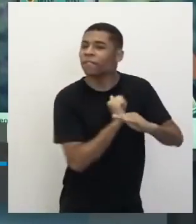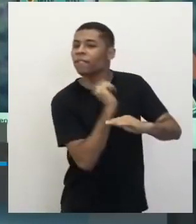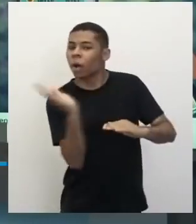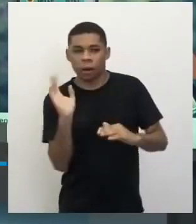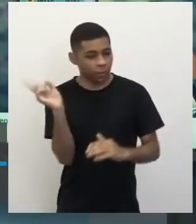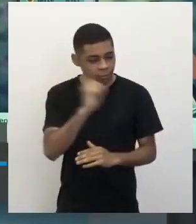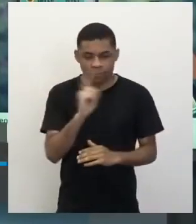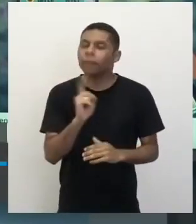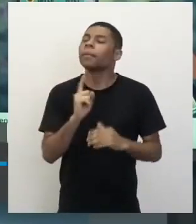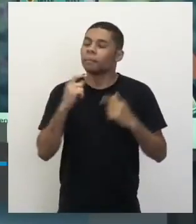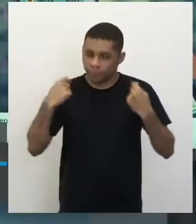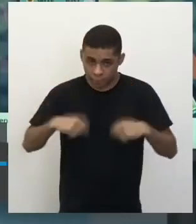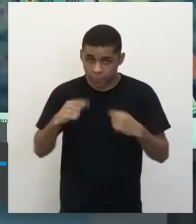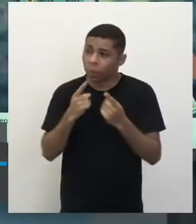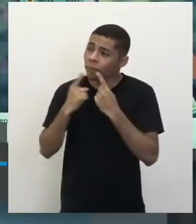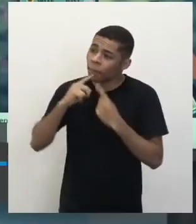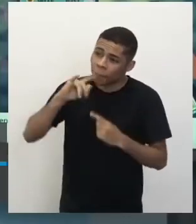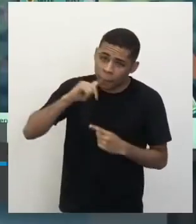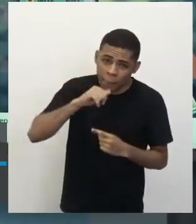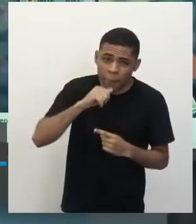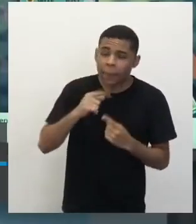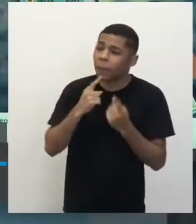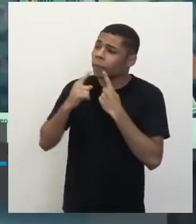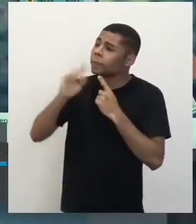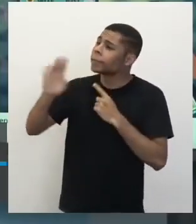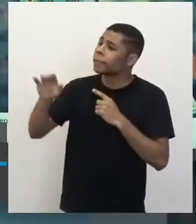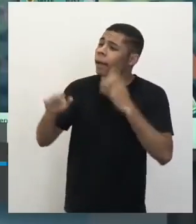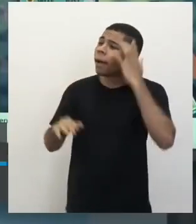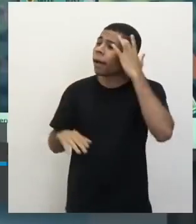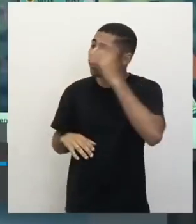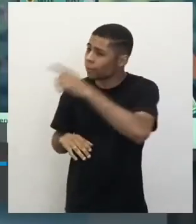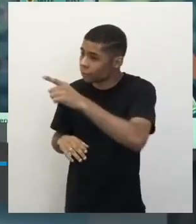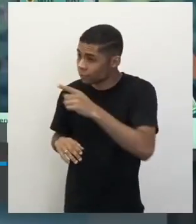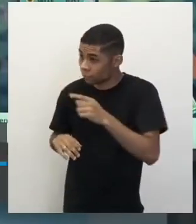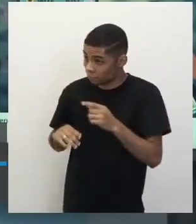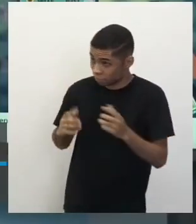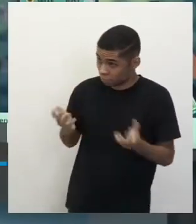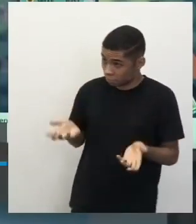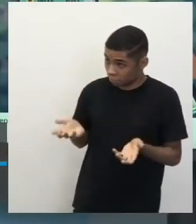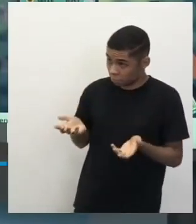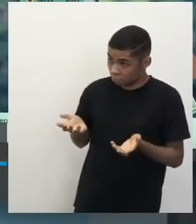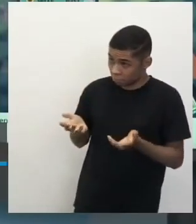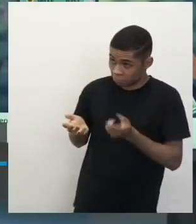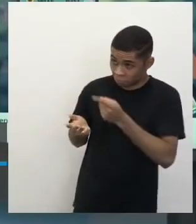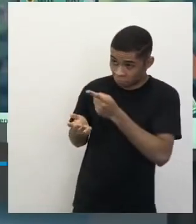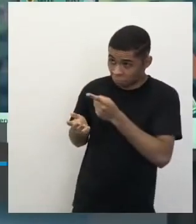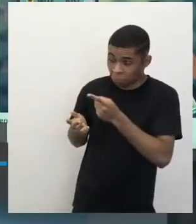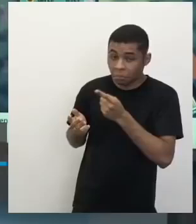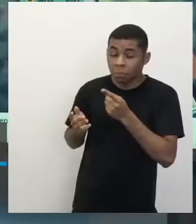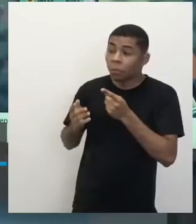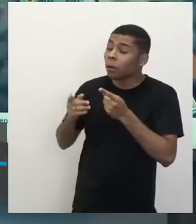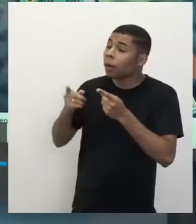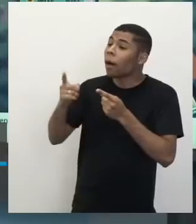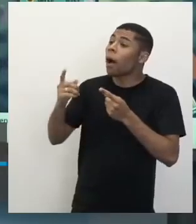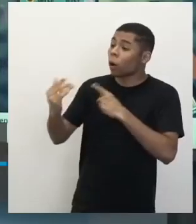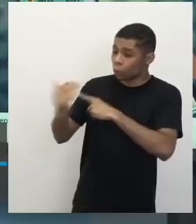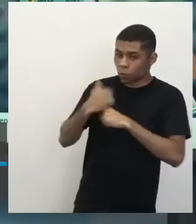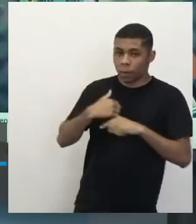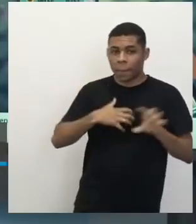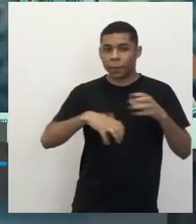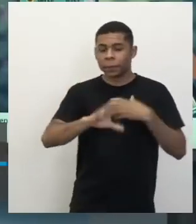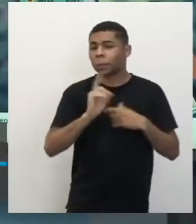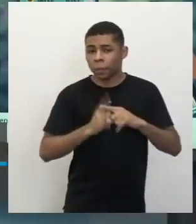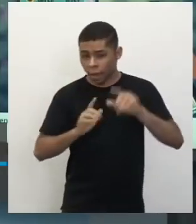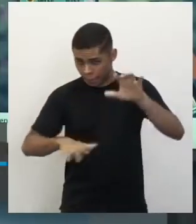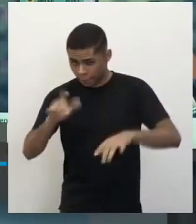com seus pais, aproveite esse momento, verifique também se isso para você, se você ter essa empatia, porque assim, às vezes,